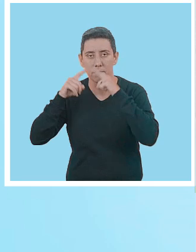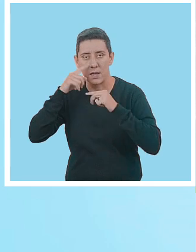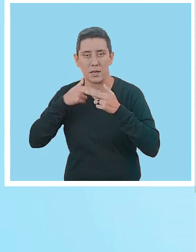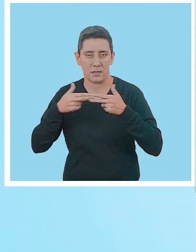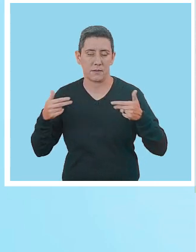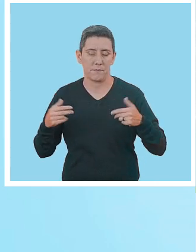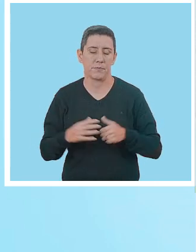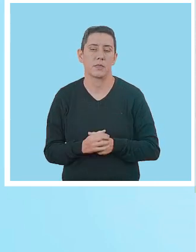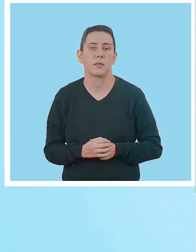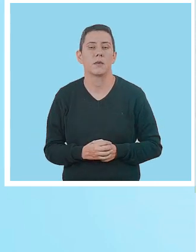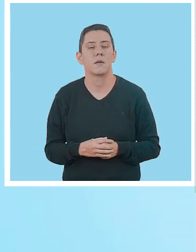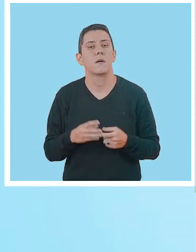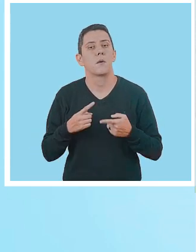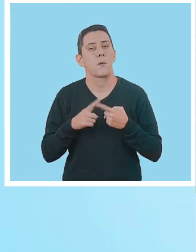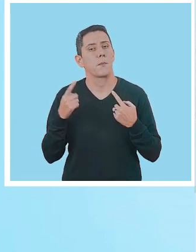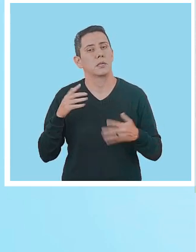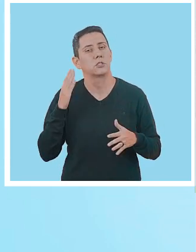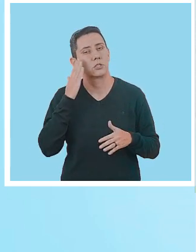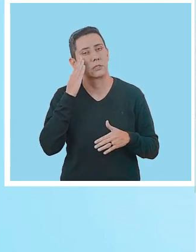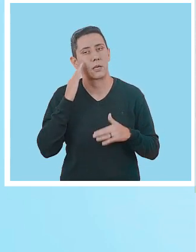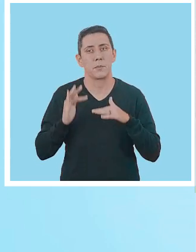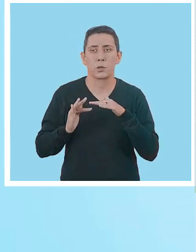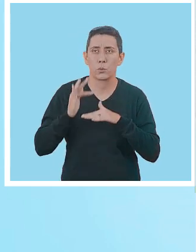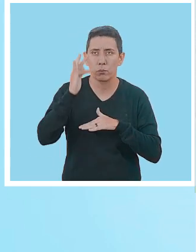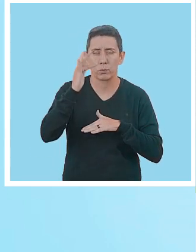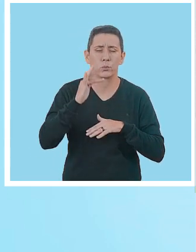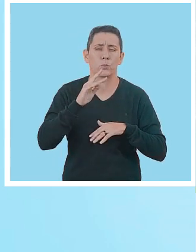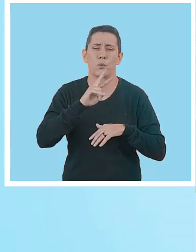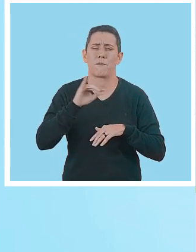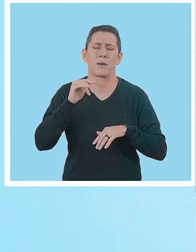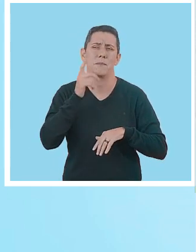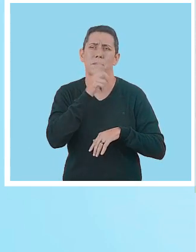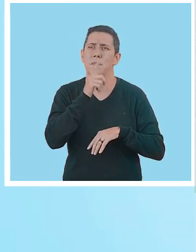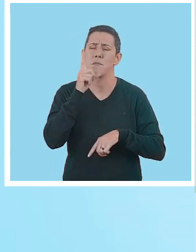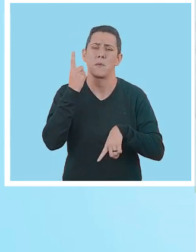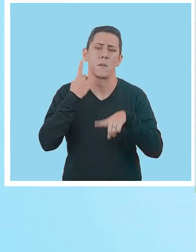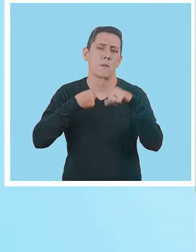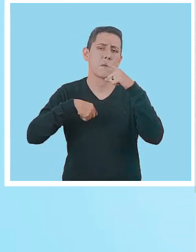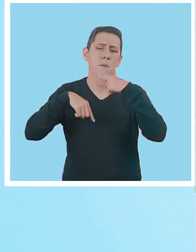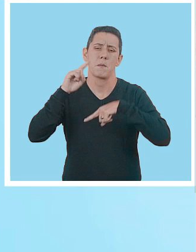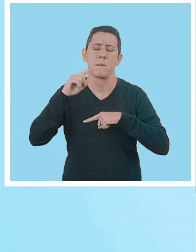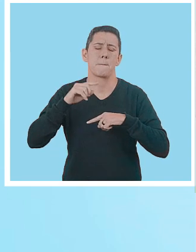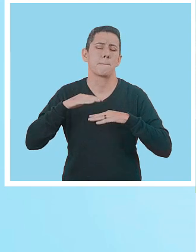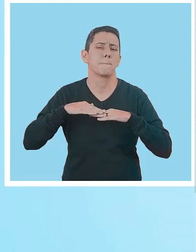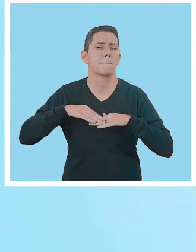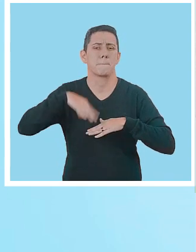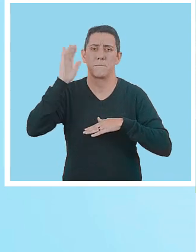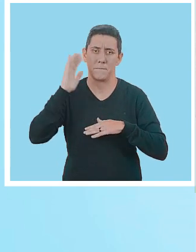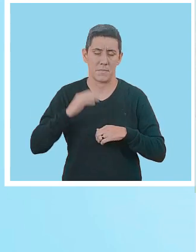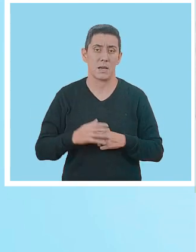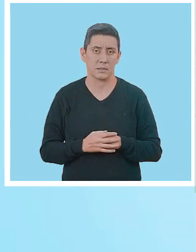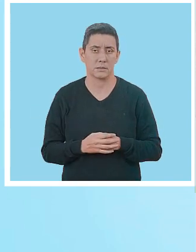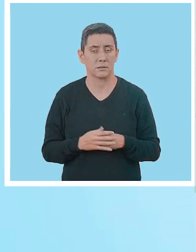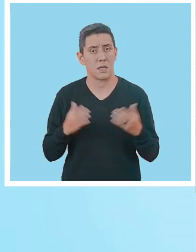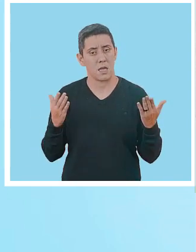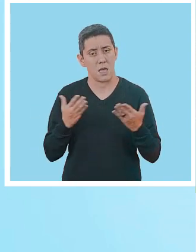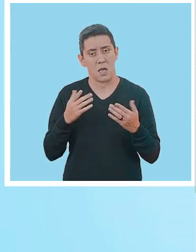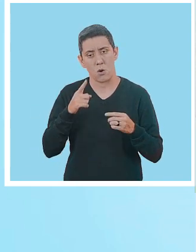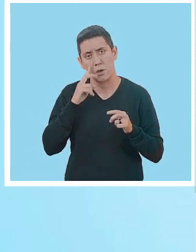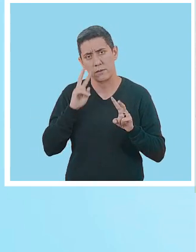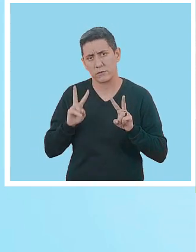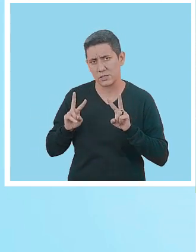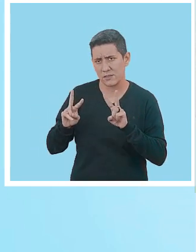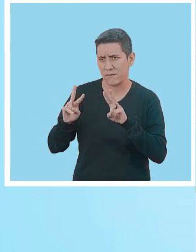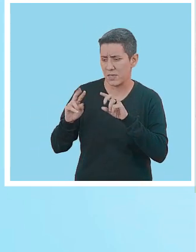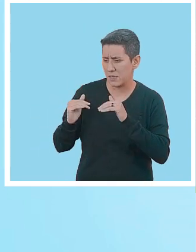futuro a tendência do setor ela vai muito além disso então aqui a gente consegue perceber é olhando de baixo para cima